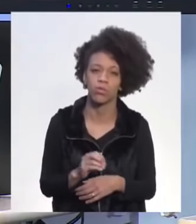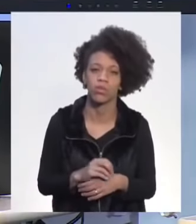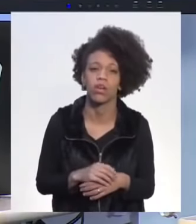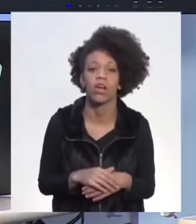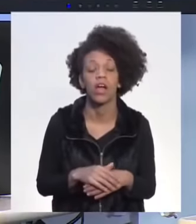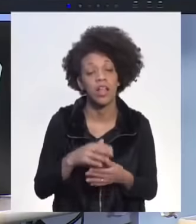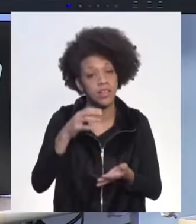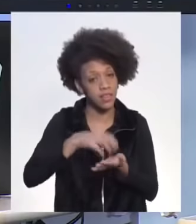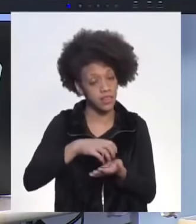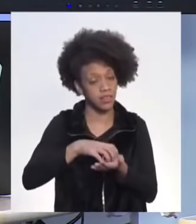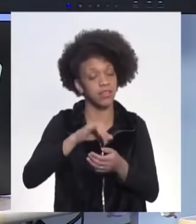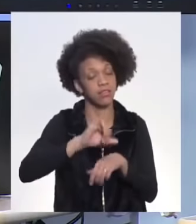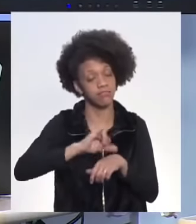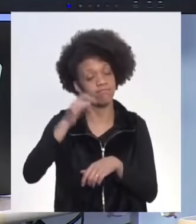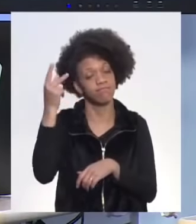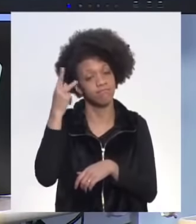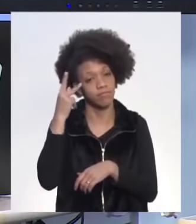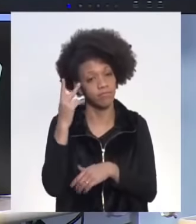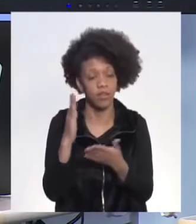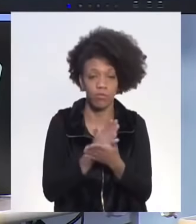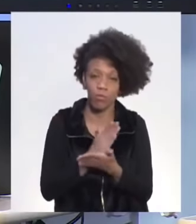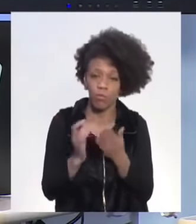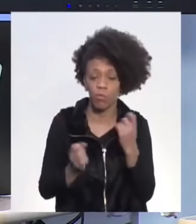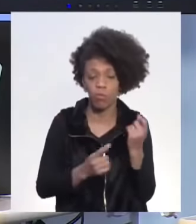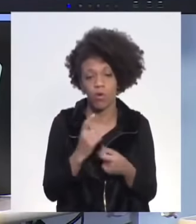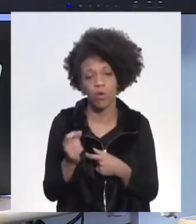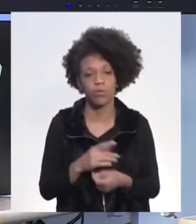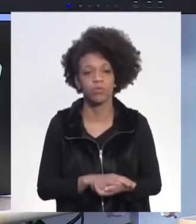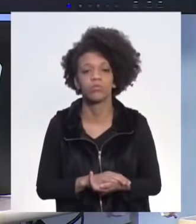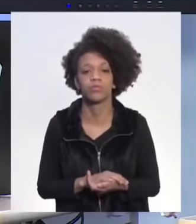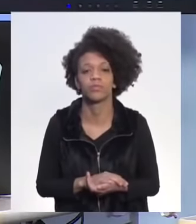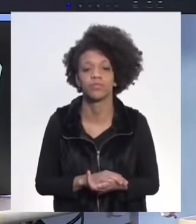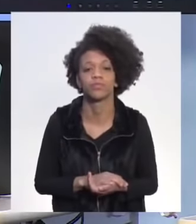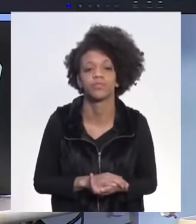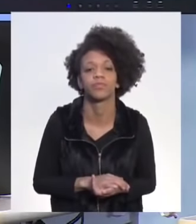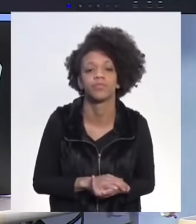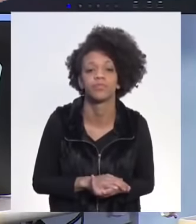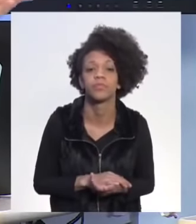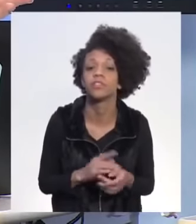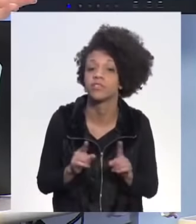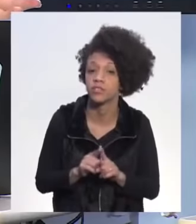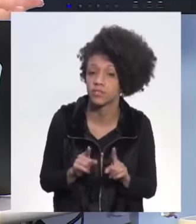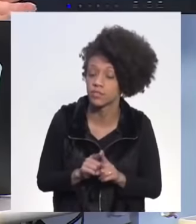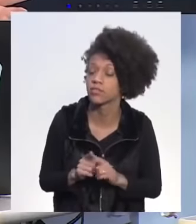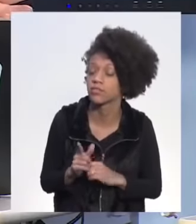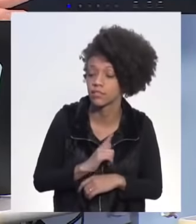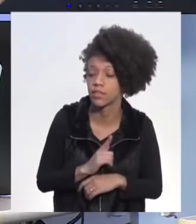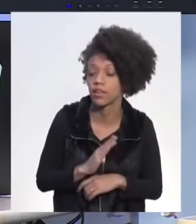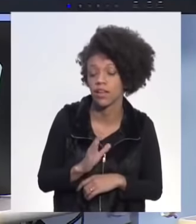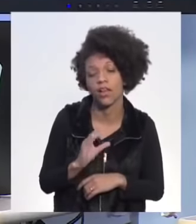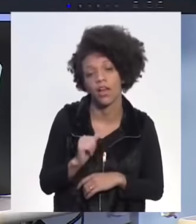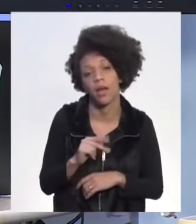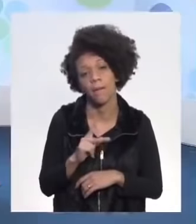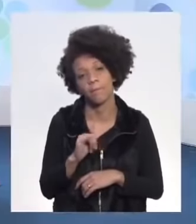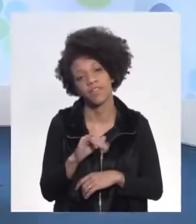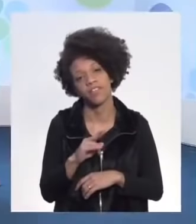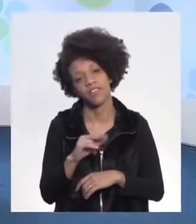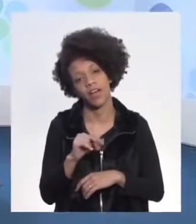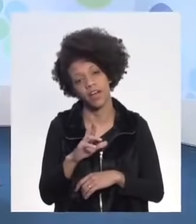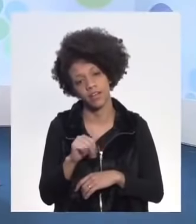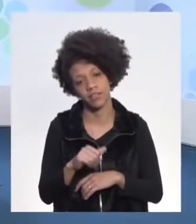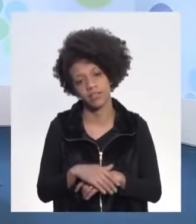São Paulo. Pelo menos uma parte deles, tá, gente? Eu sei que é a nascente em outro lugar. E tem capivara. Capivara parece que ela brota,